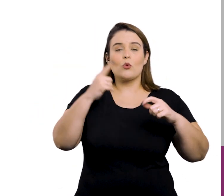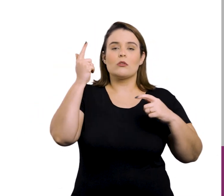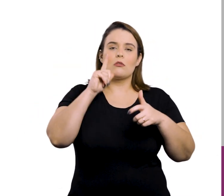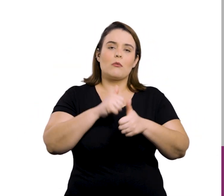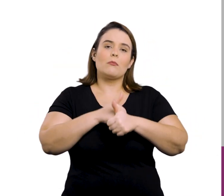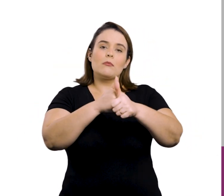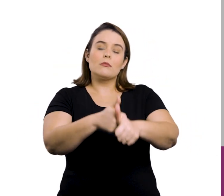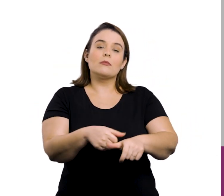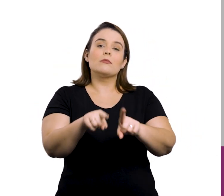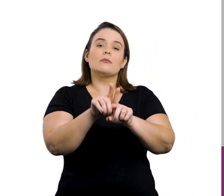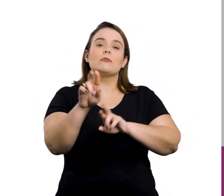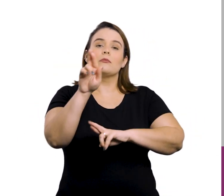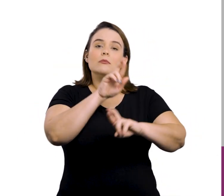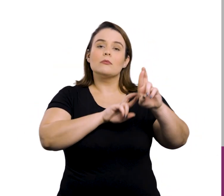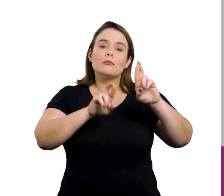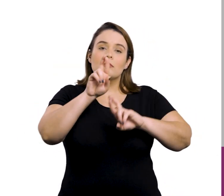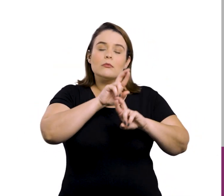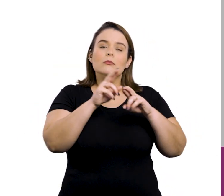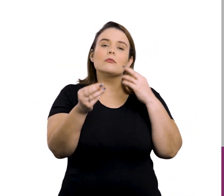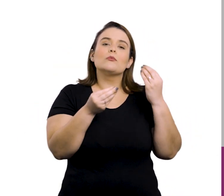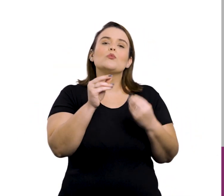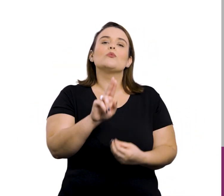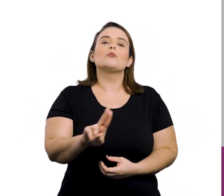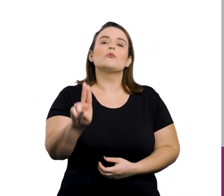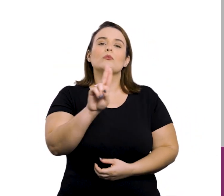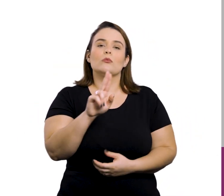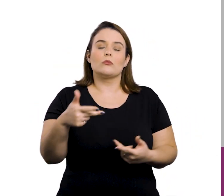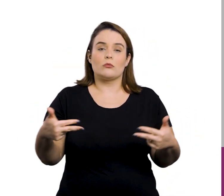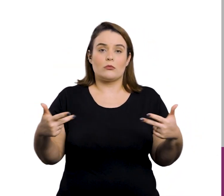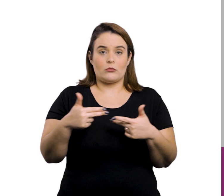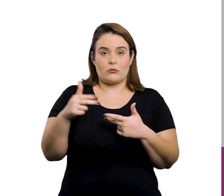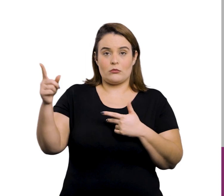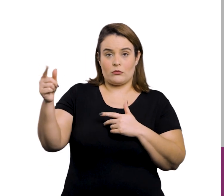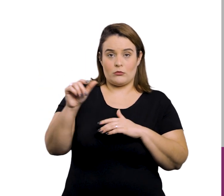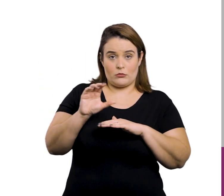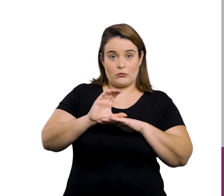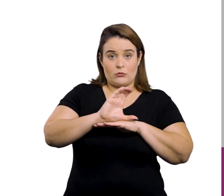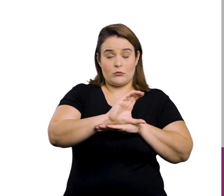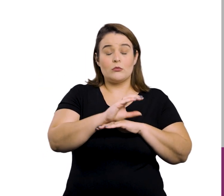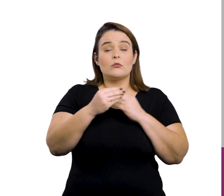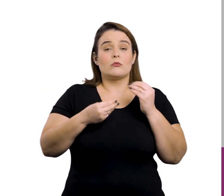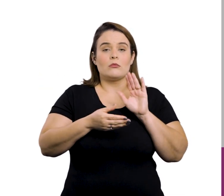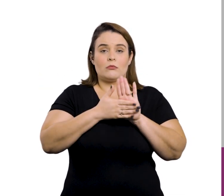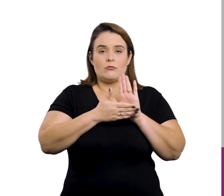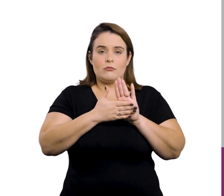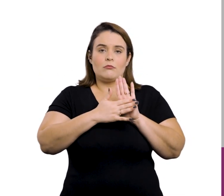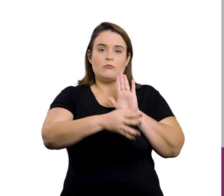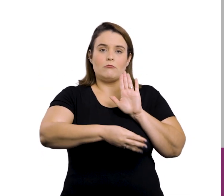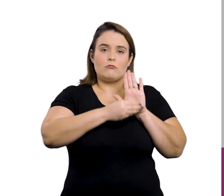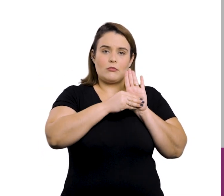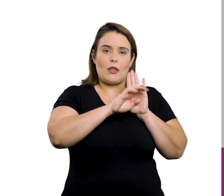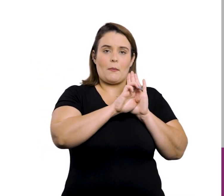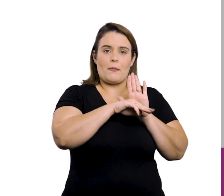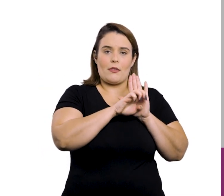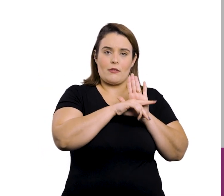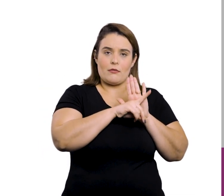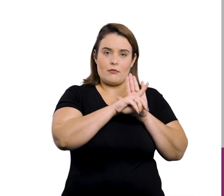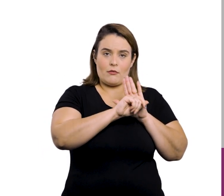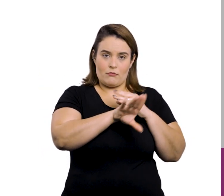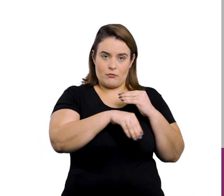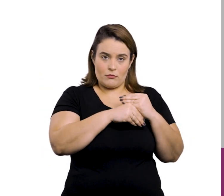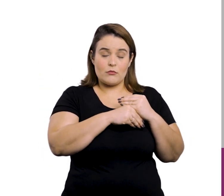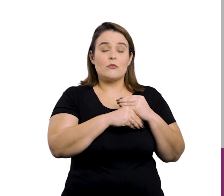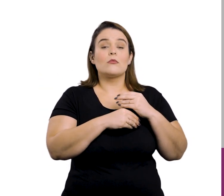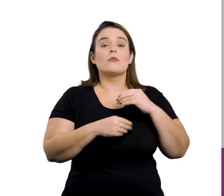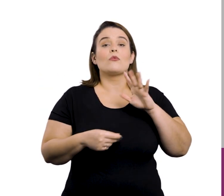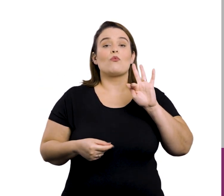possam acompanhar e fiscalizar a implementação dos recursos, a proposta seria incluir, tanto na emenda, que